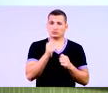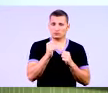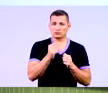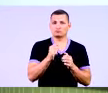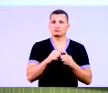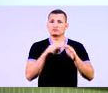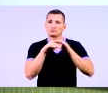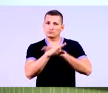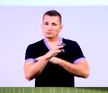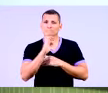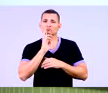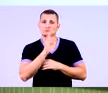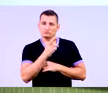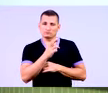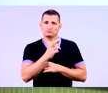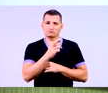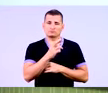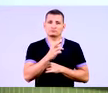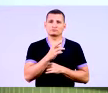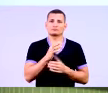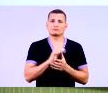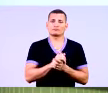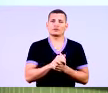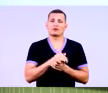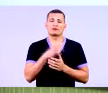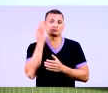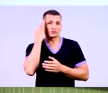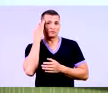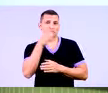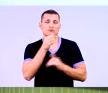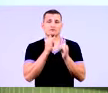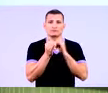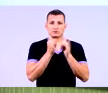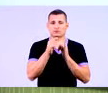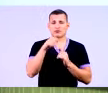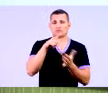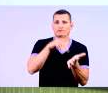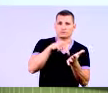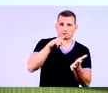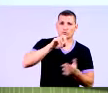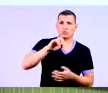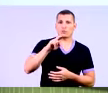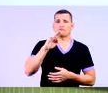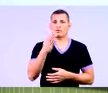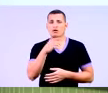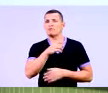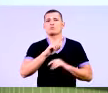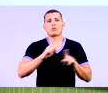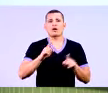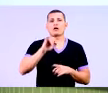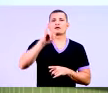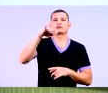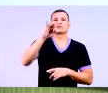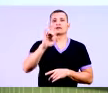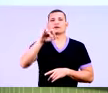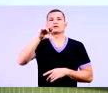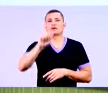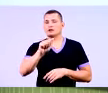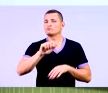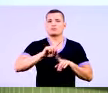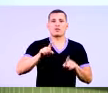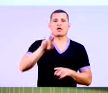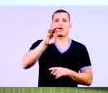última checagem para saber se a informação é verdadeira ou falsa ela não é inteira não é real não é é